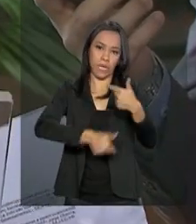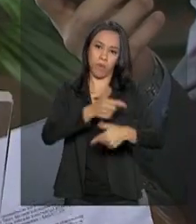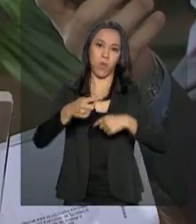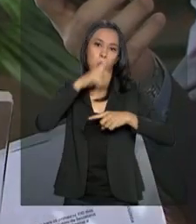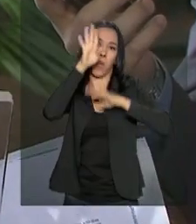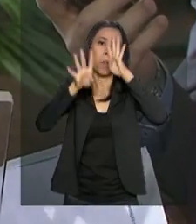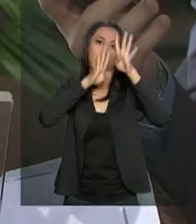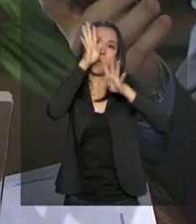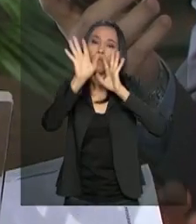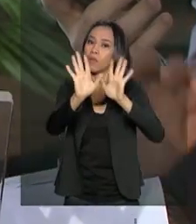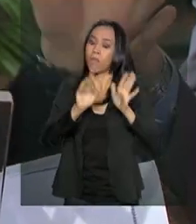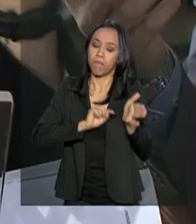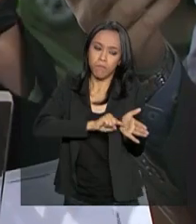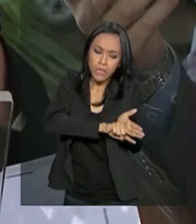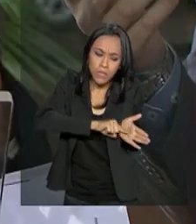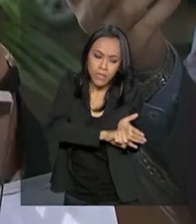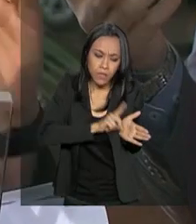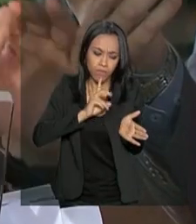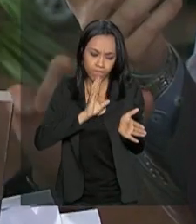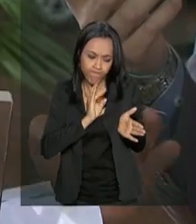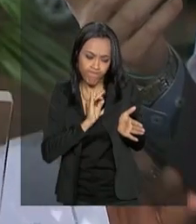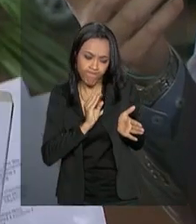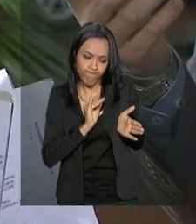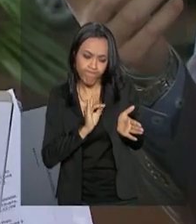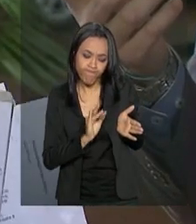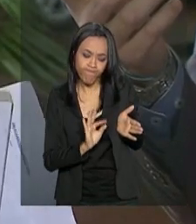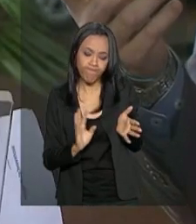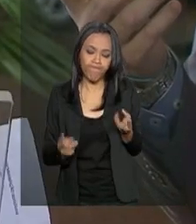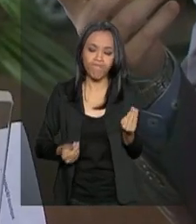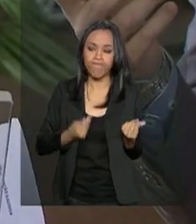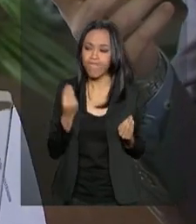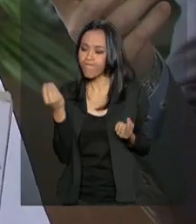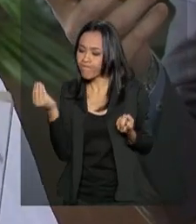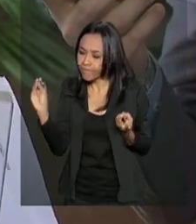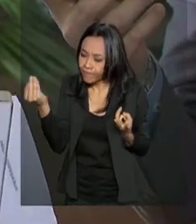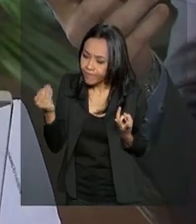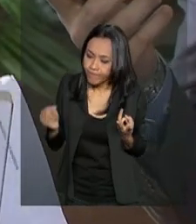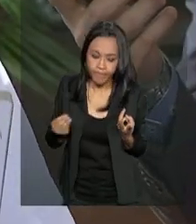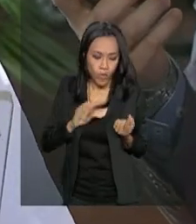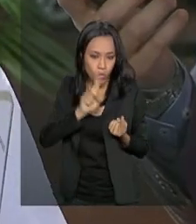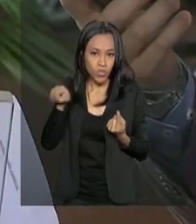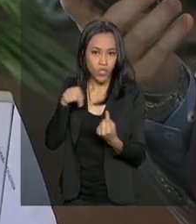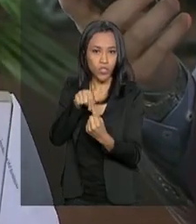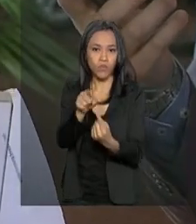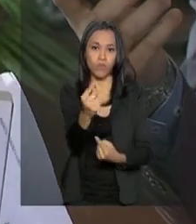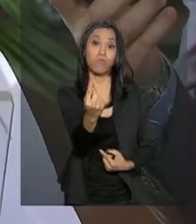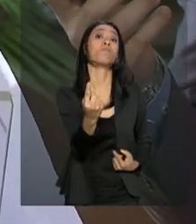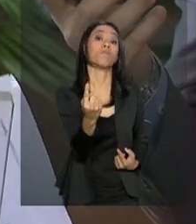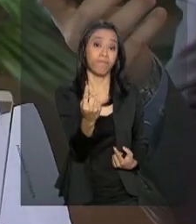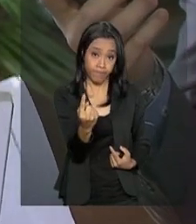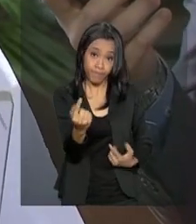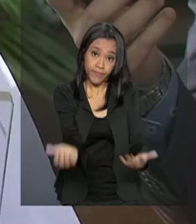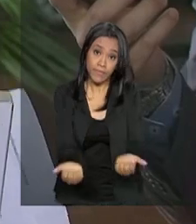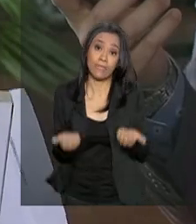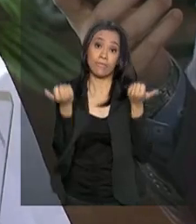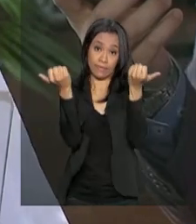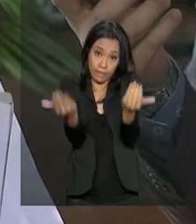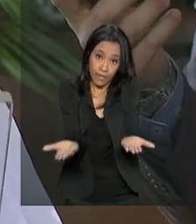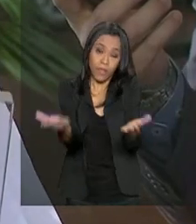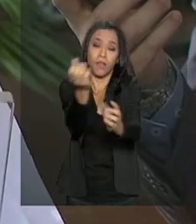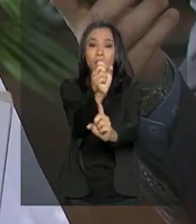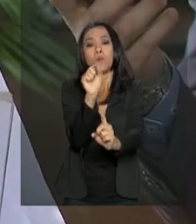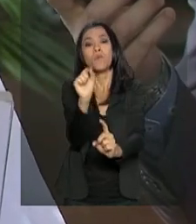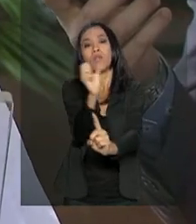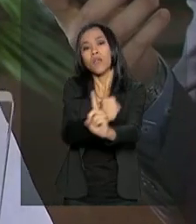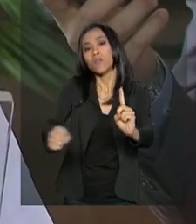trabalhamos com pesquisa de maneira silenciosa com um único objetivo entregar aquilo que a sociedade brasileira